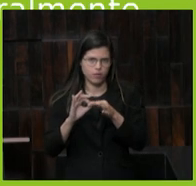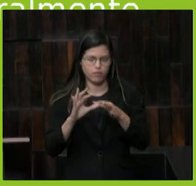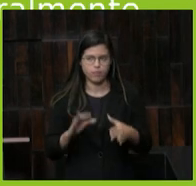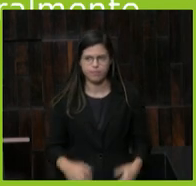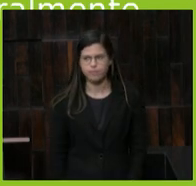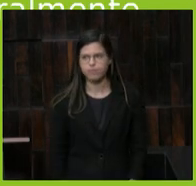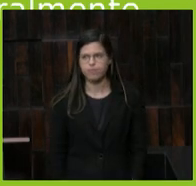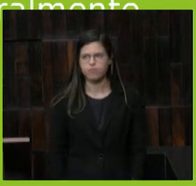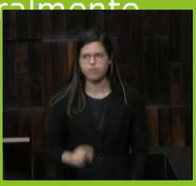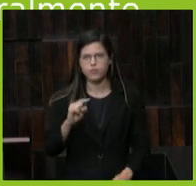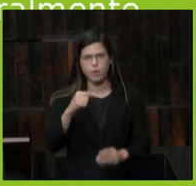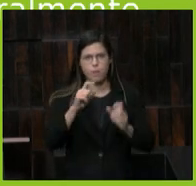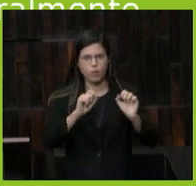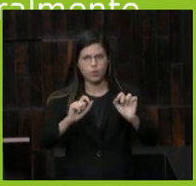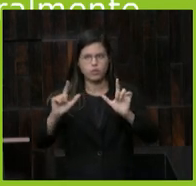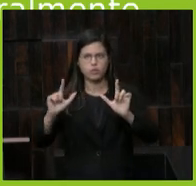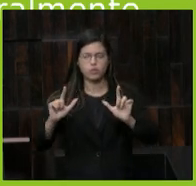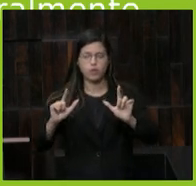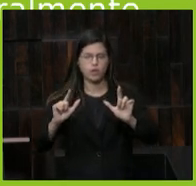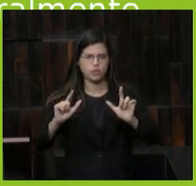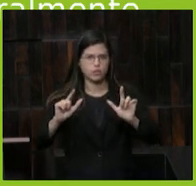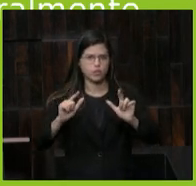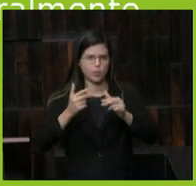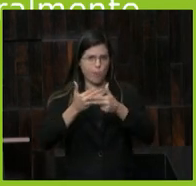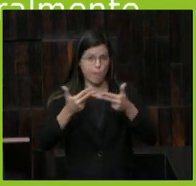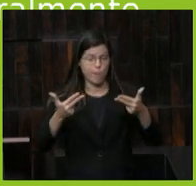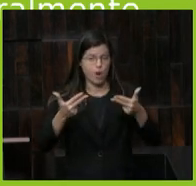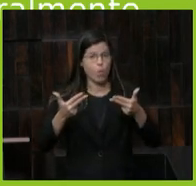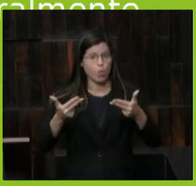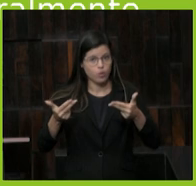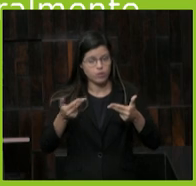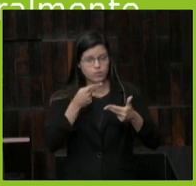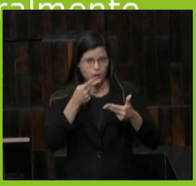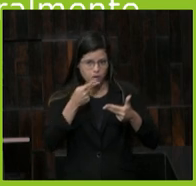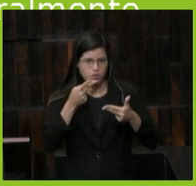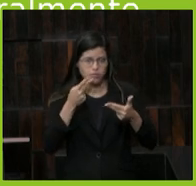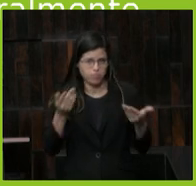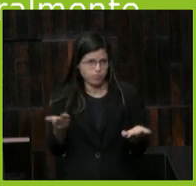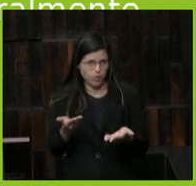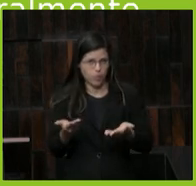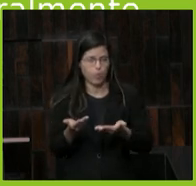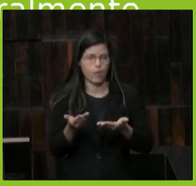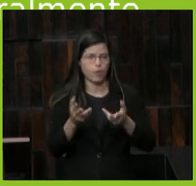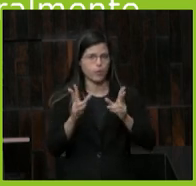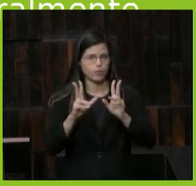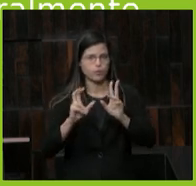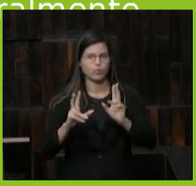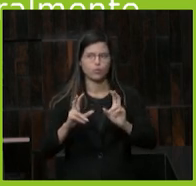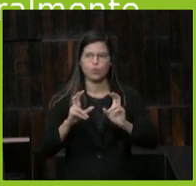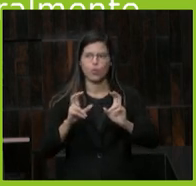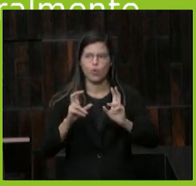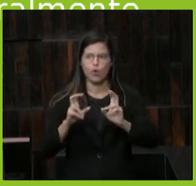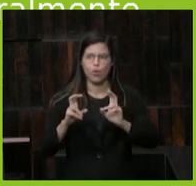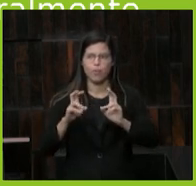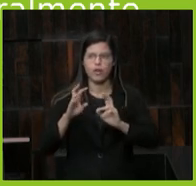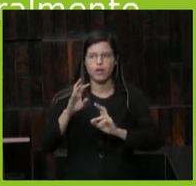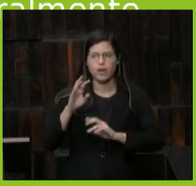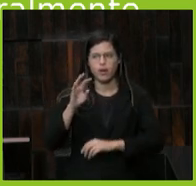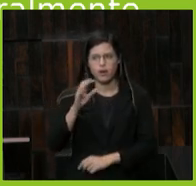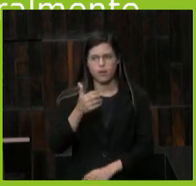próxima slide, uma coisa que está muito em voga agora é justamente essa questão do